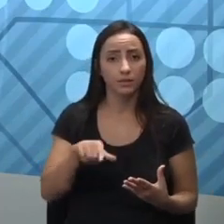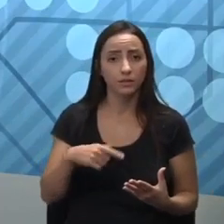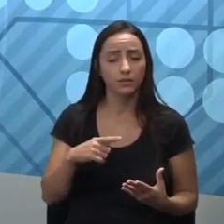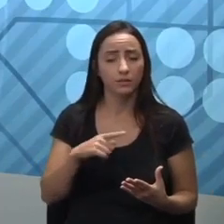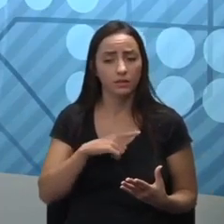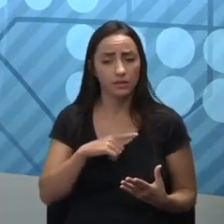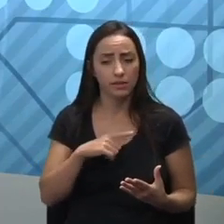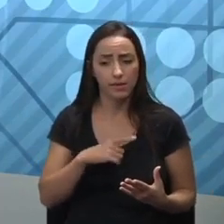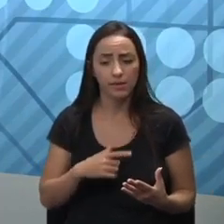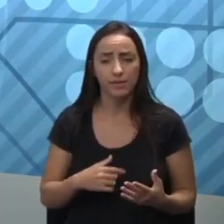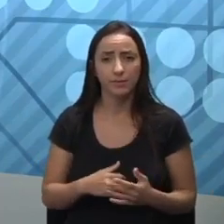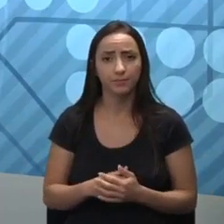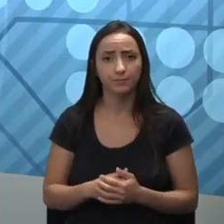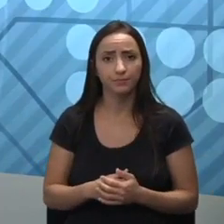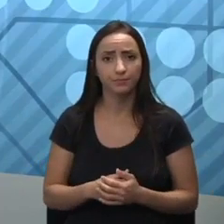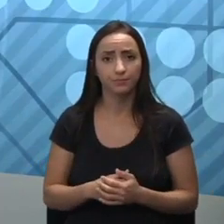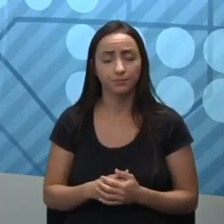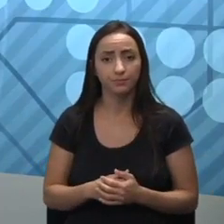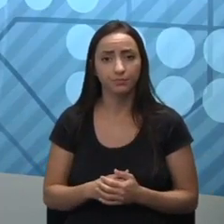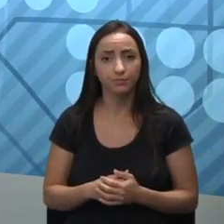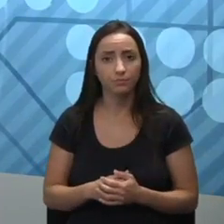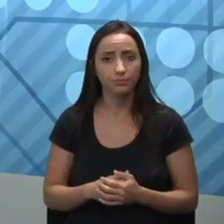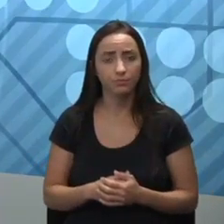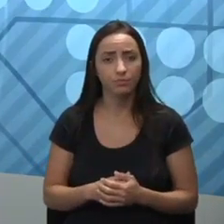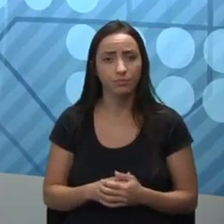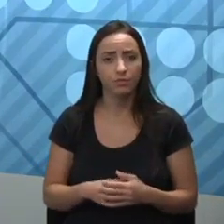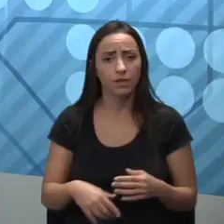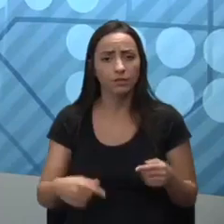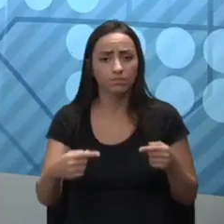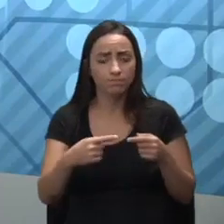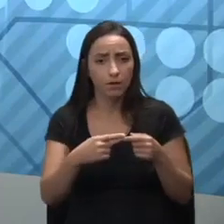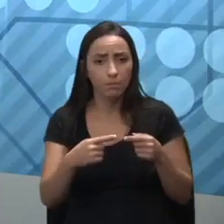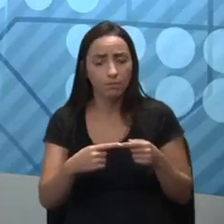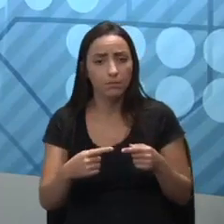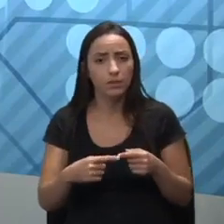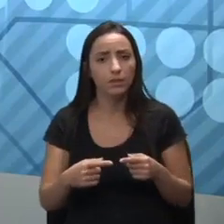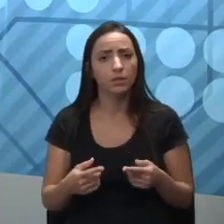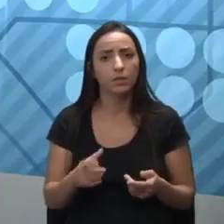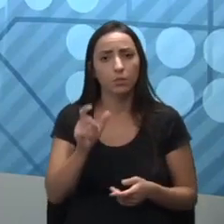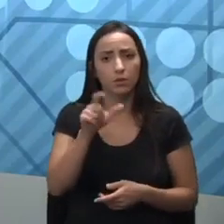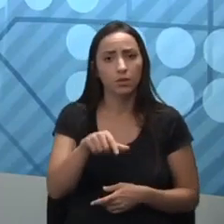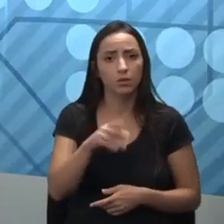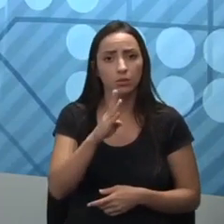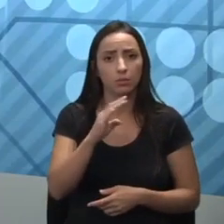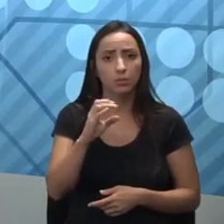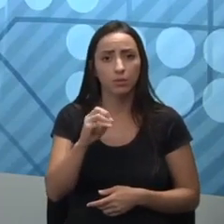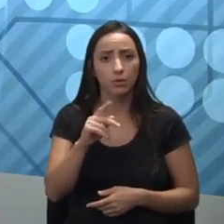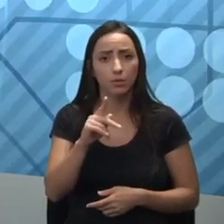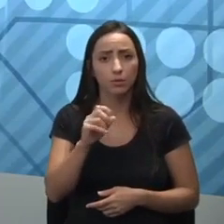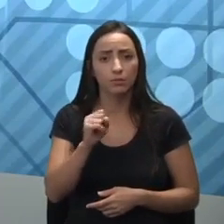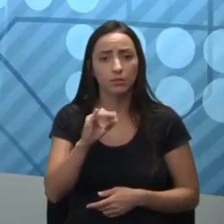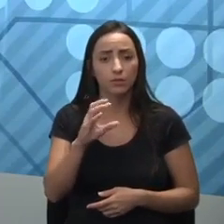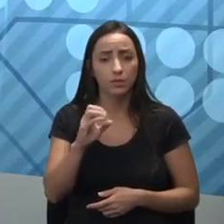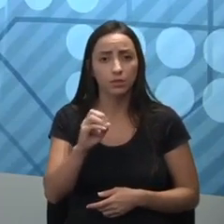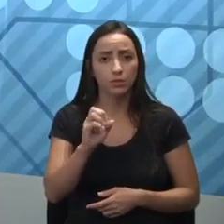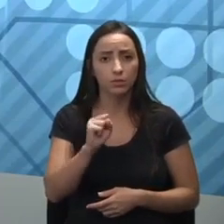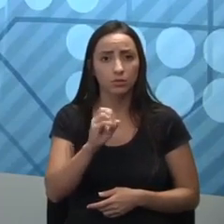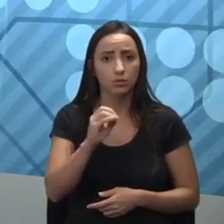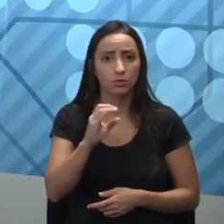se identifiquem com o modelo biopsicossocial, né? Que eles não adotem o